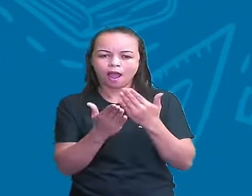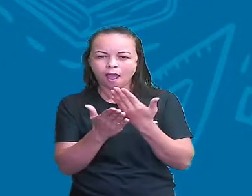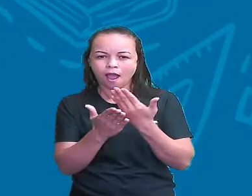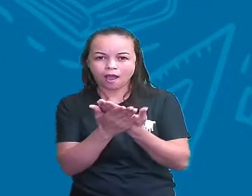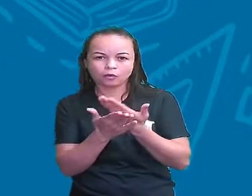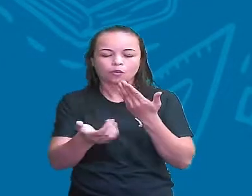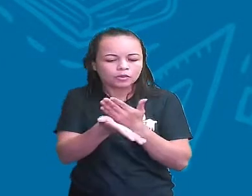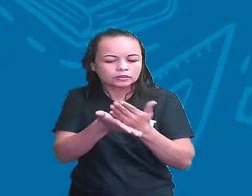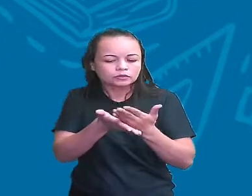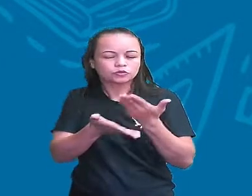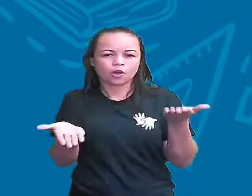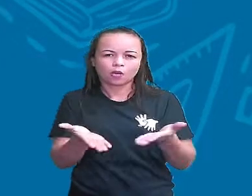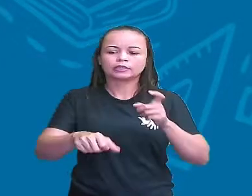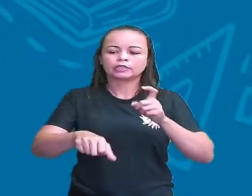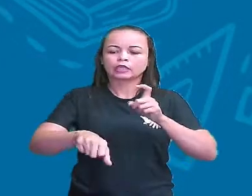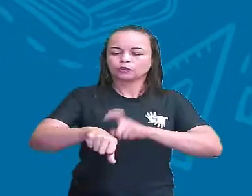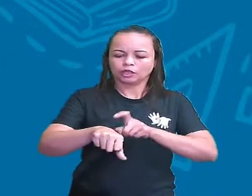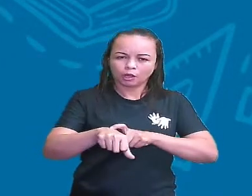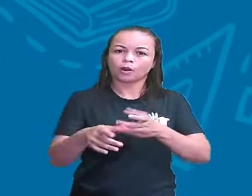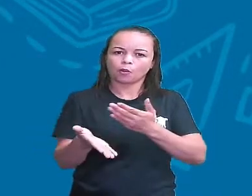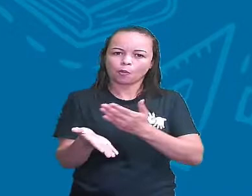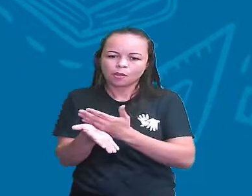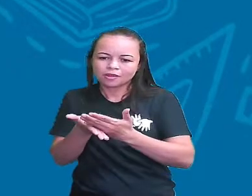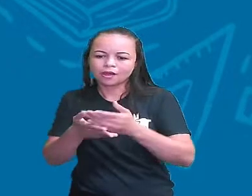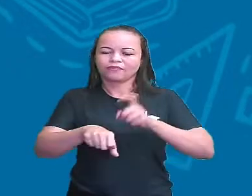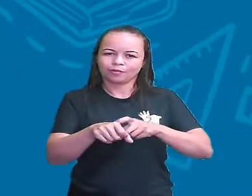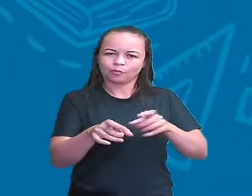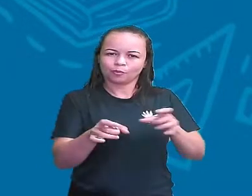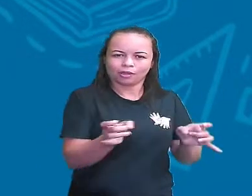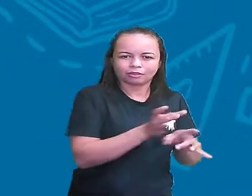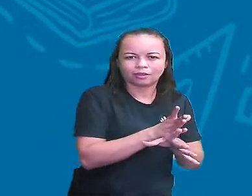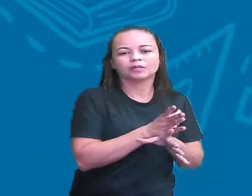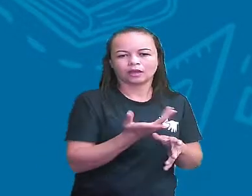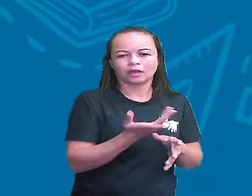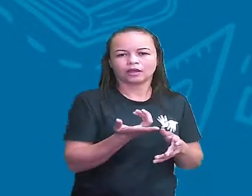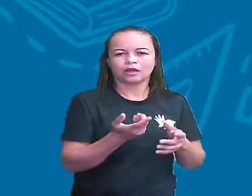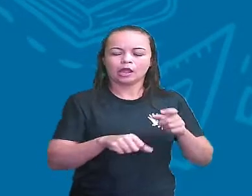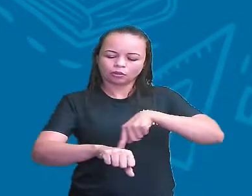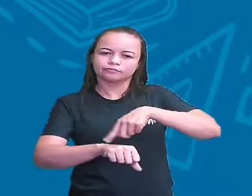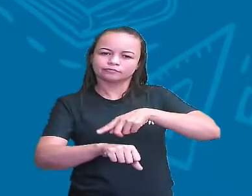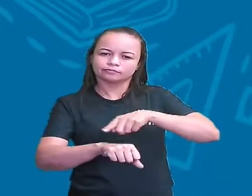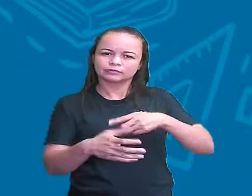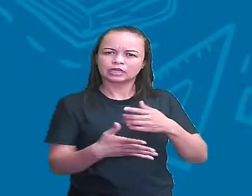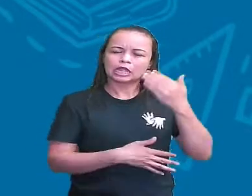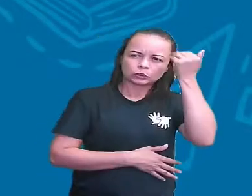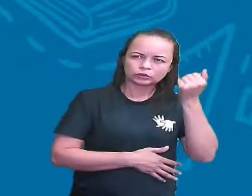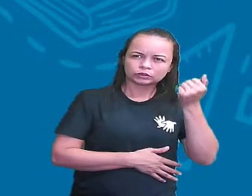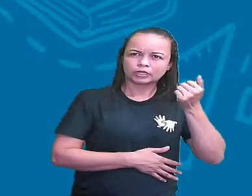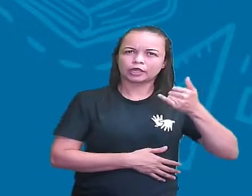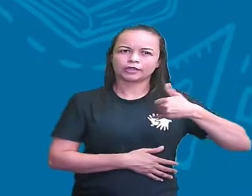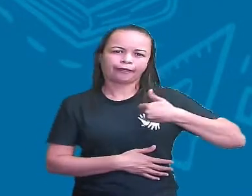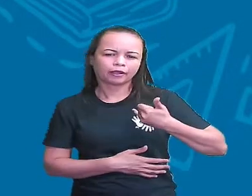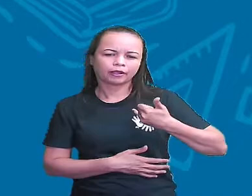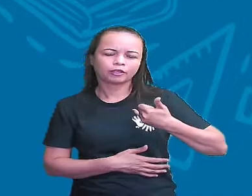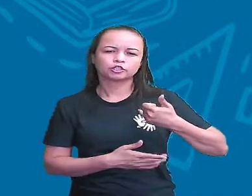durar, um tempo para acabar. É o tempo do relógio, né? Então, eu sei quantos anos eu tenho, porque está lá o dia do meu